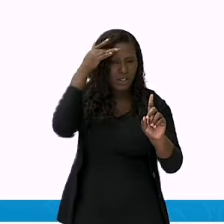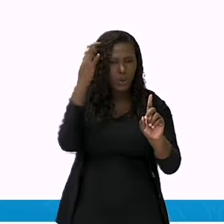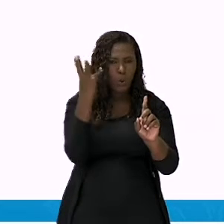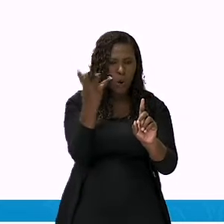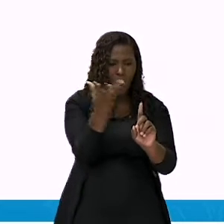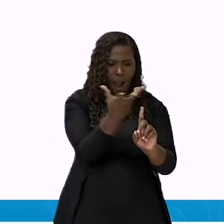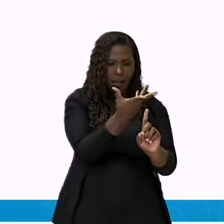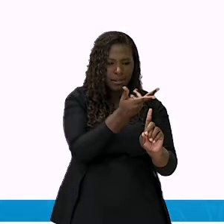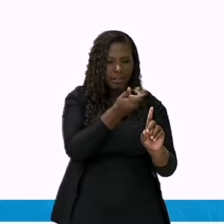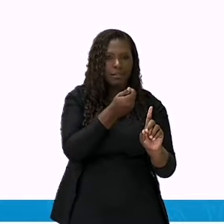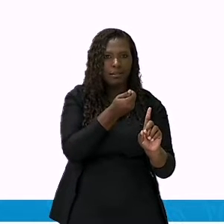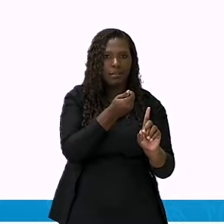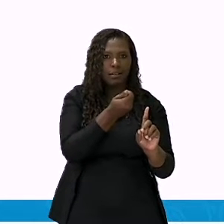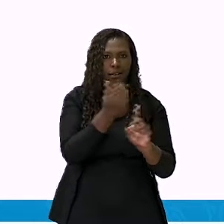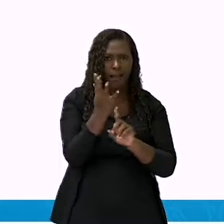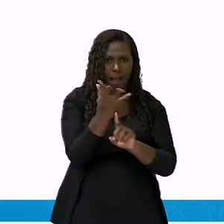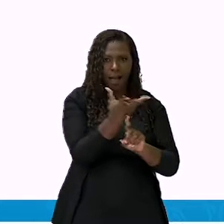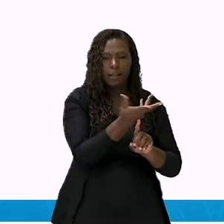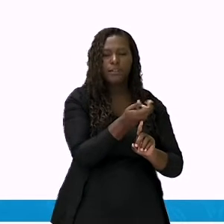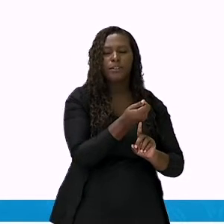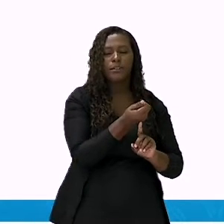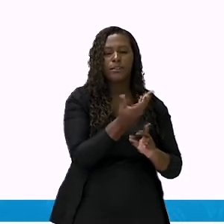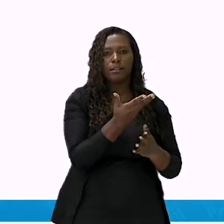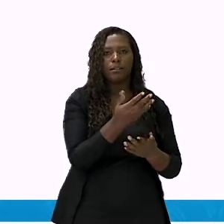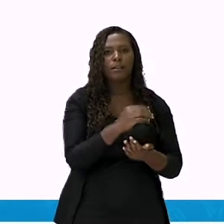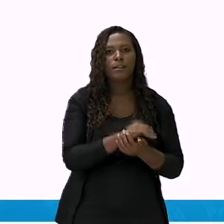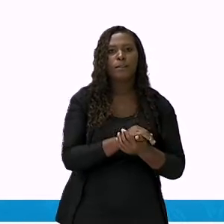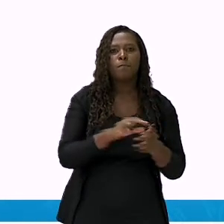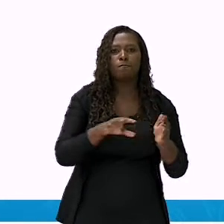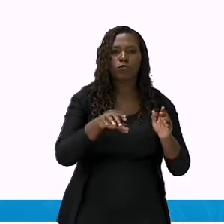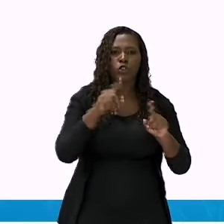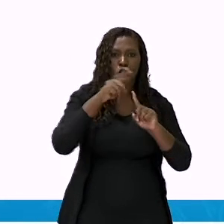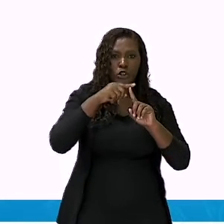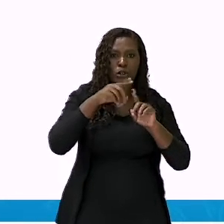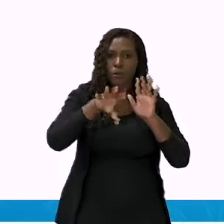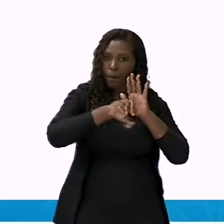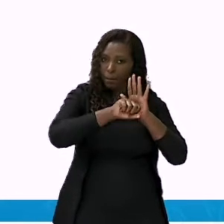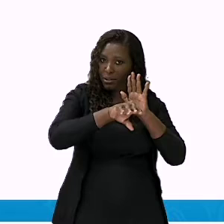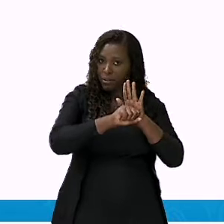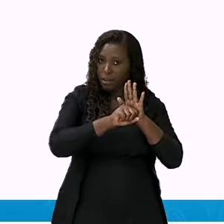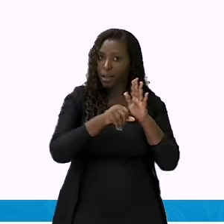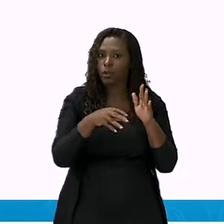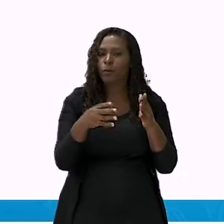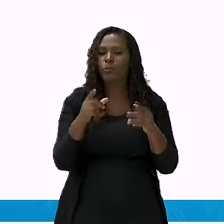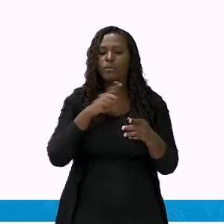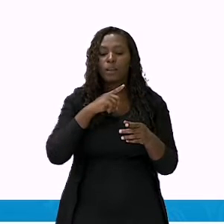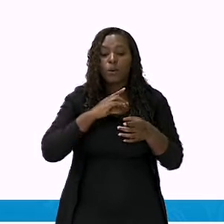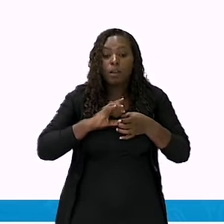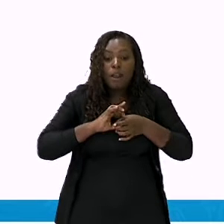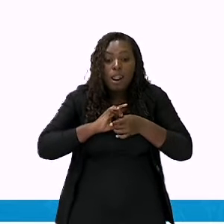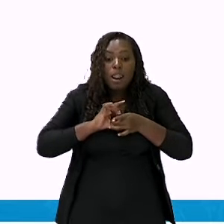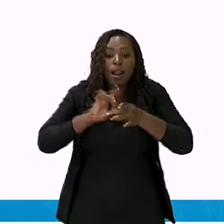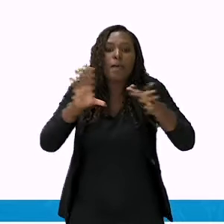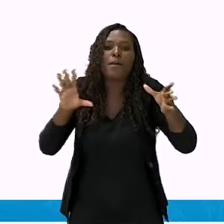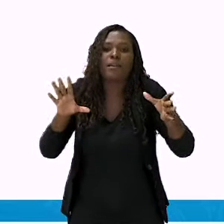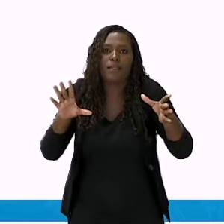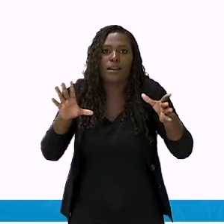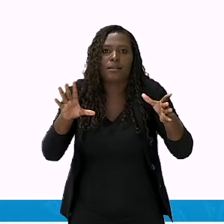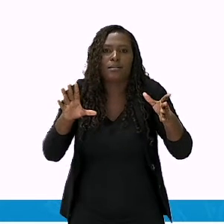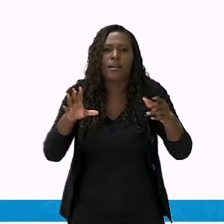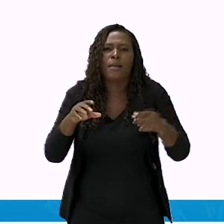livre de criação e imaginação, com total liberdade no emprego livre, tanto da